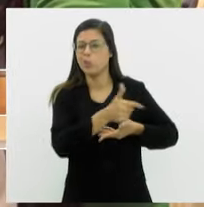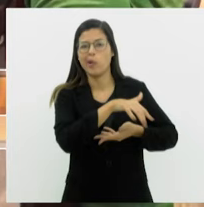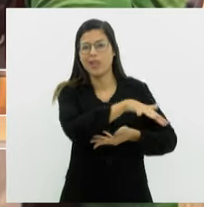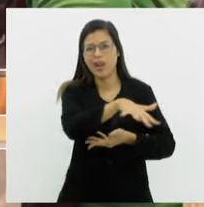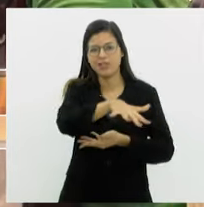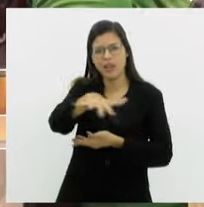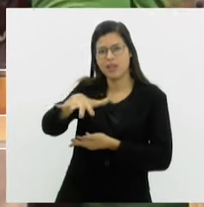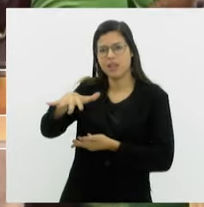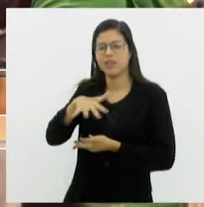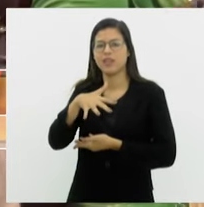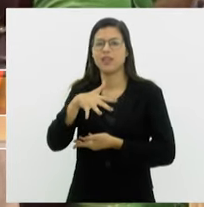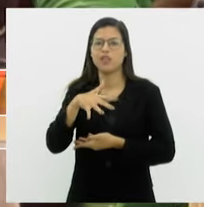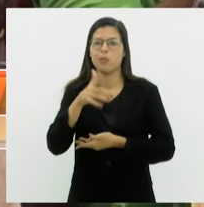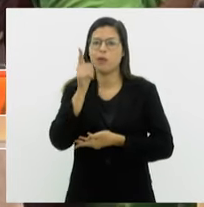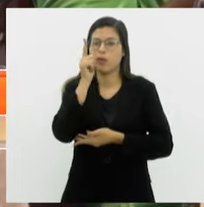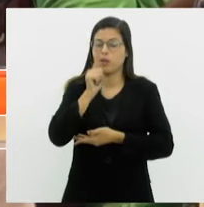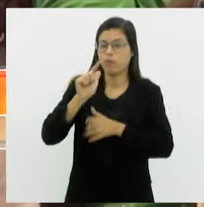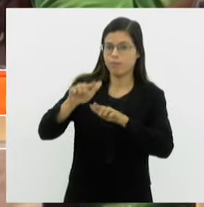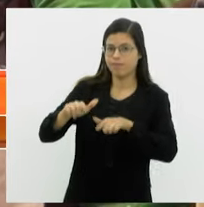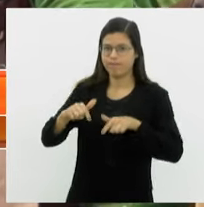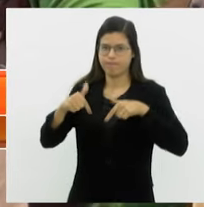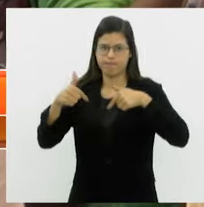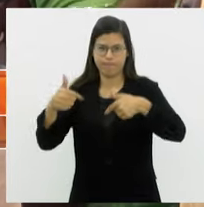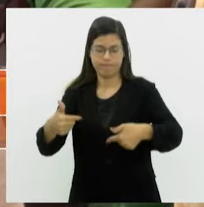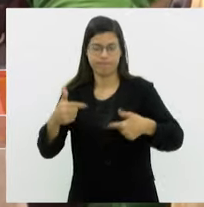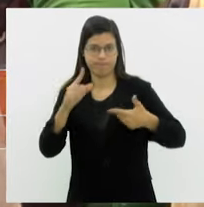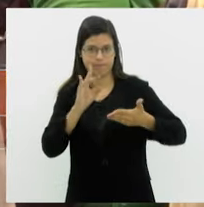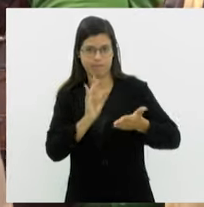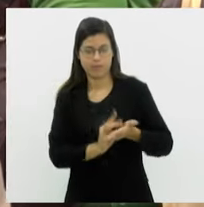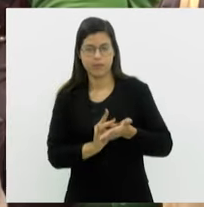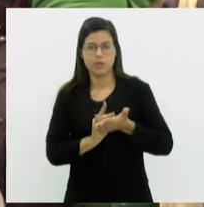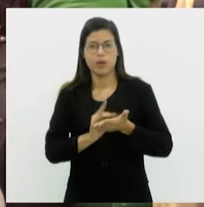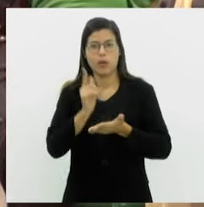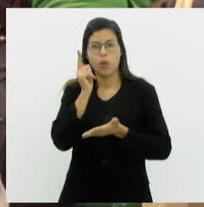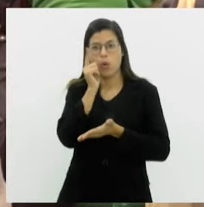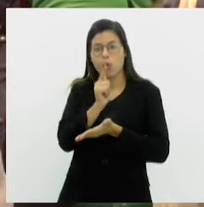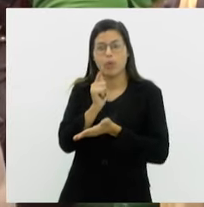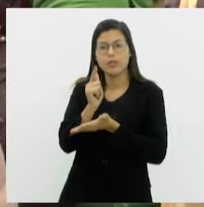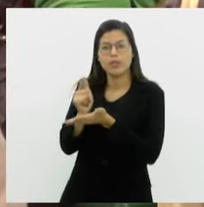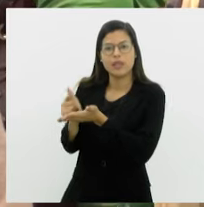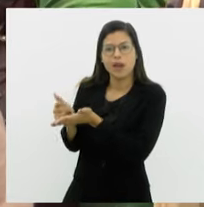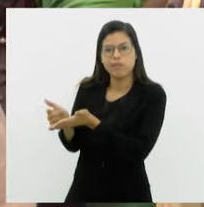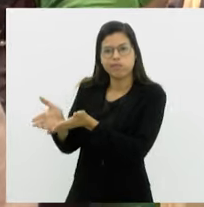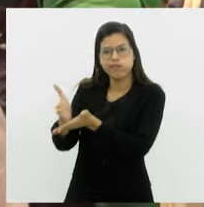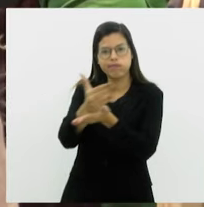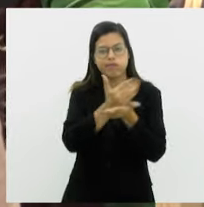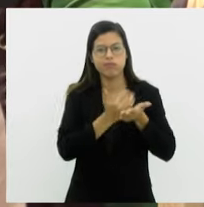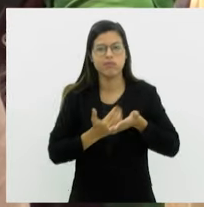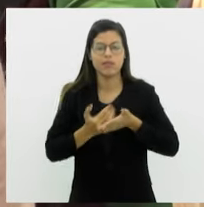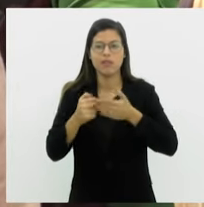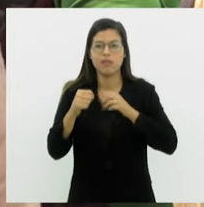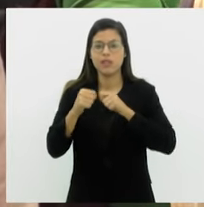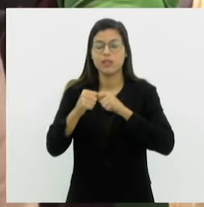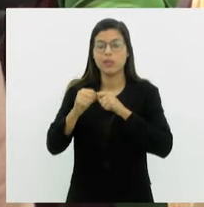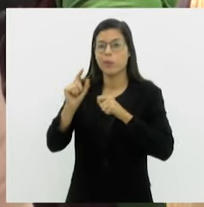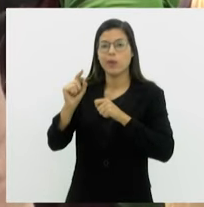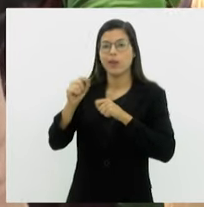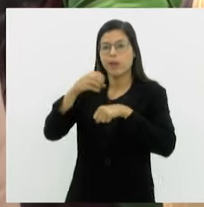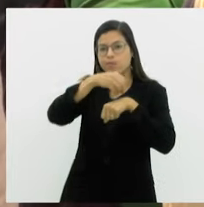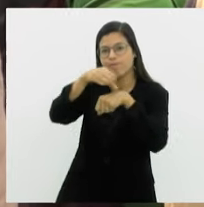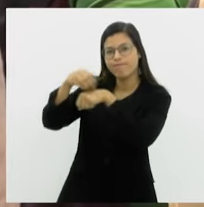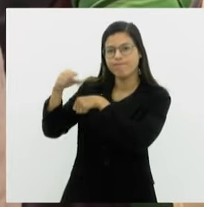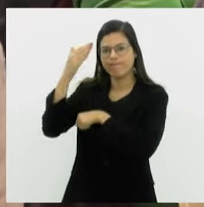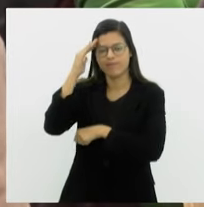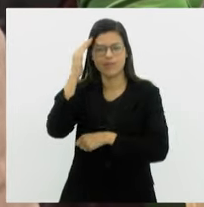áreas para que efetivamente a gente consiga capilarizar mais o entendimento da sociedade